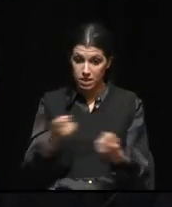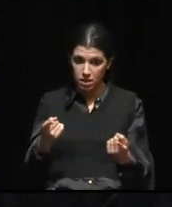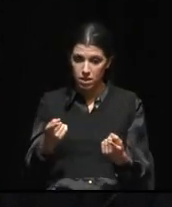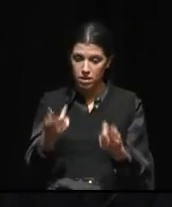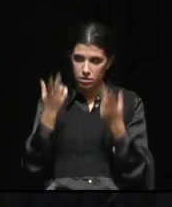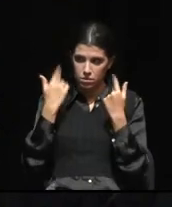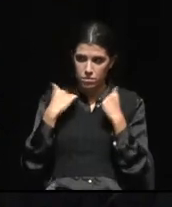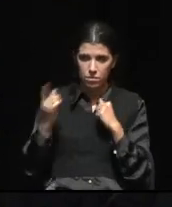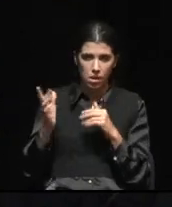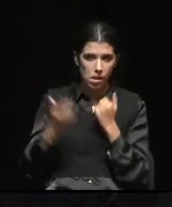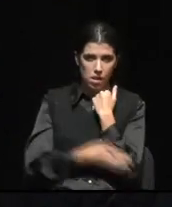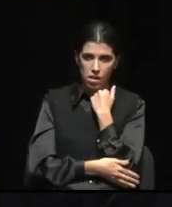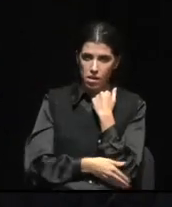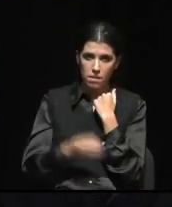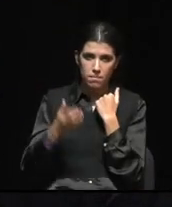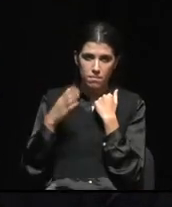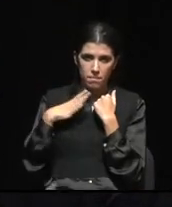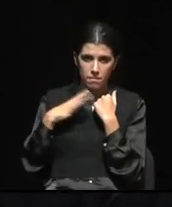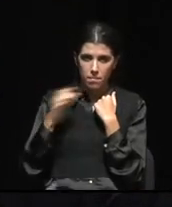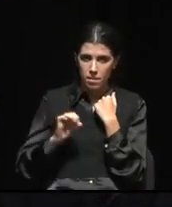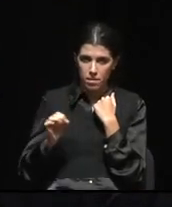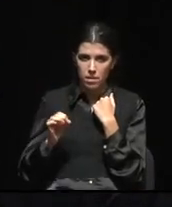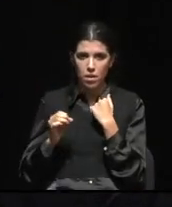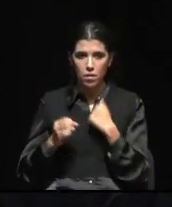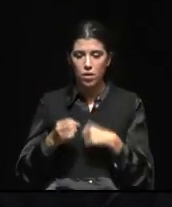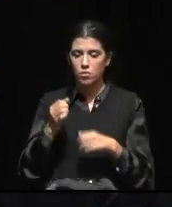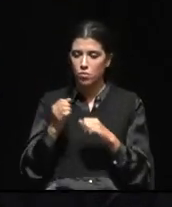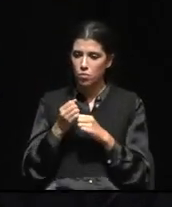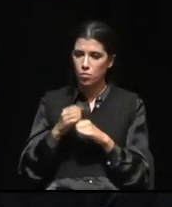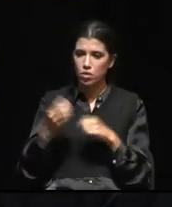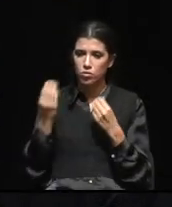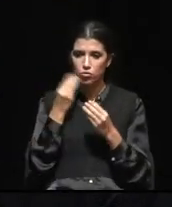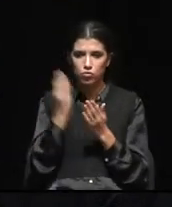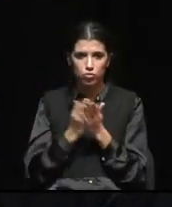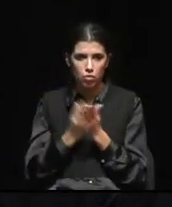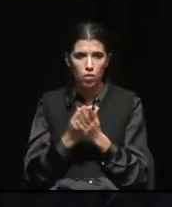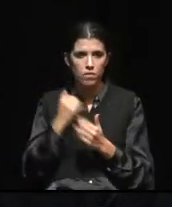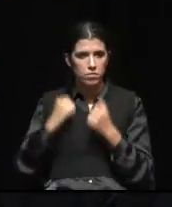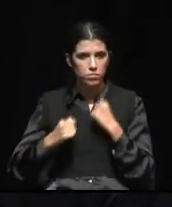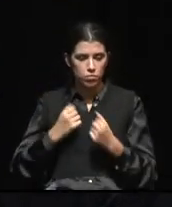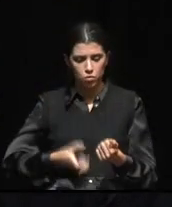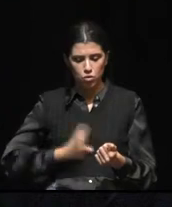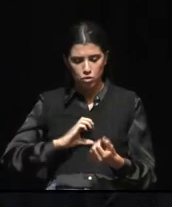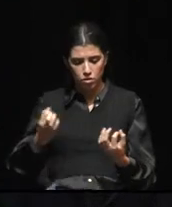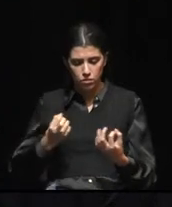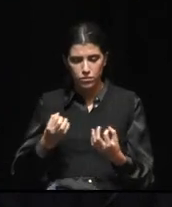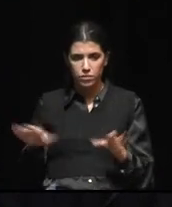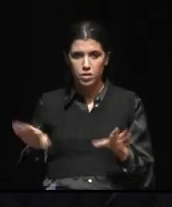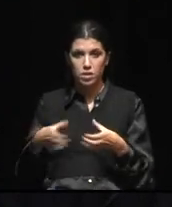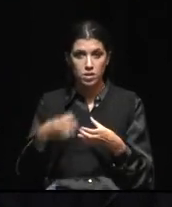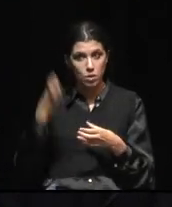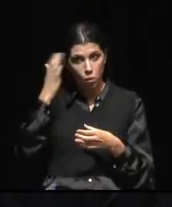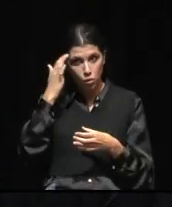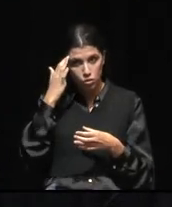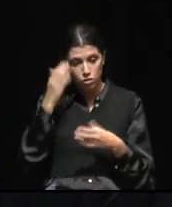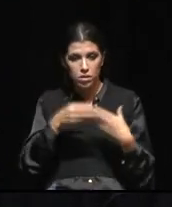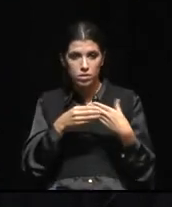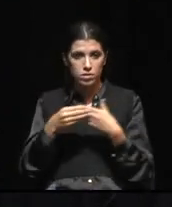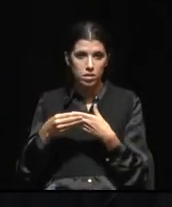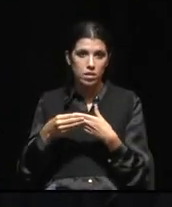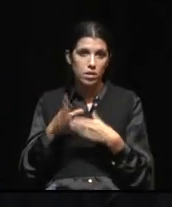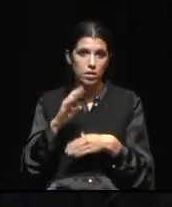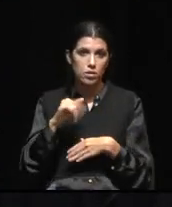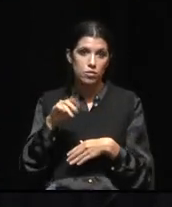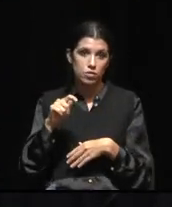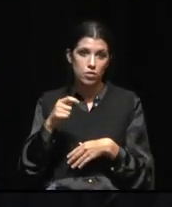não se deixaram intimidar E durante meses fizeram uma justa e corajosa contestação estudantil esta geração consciente encabeçada também por